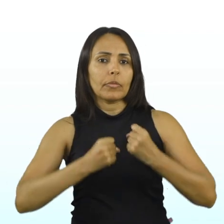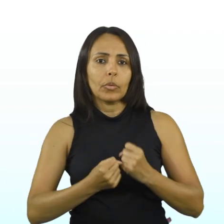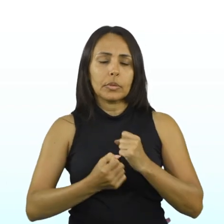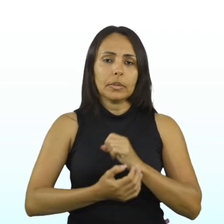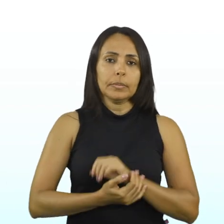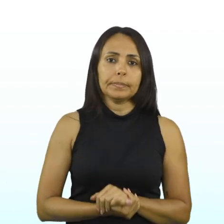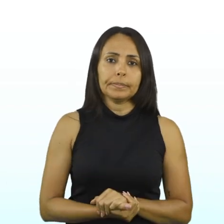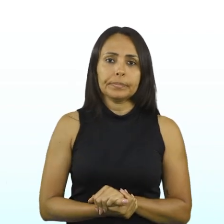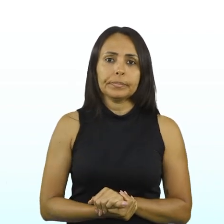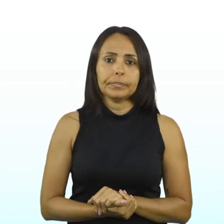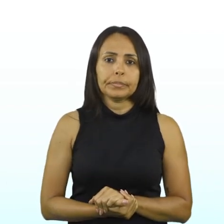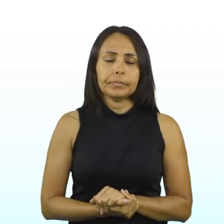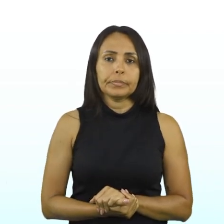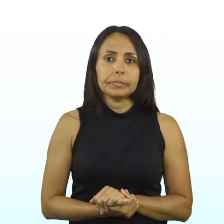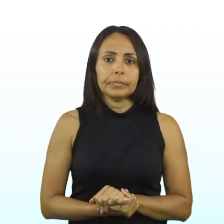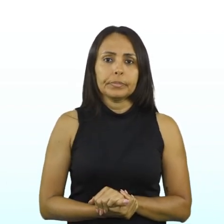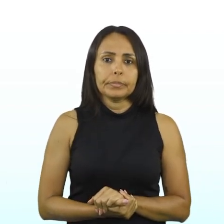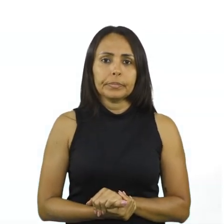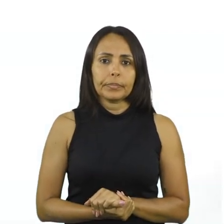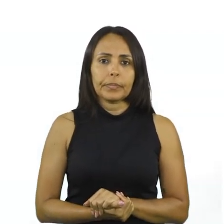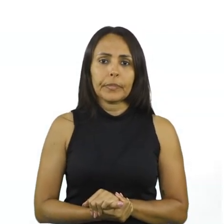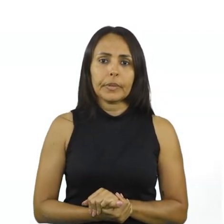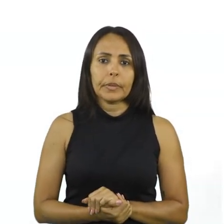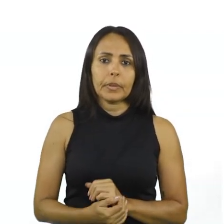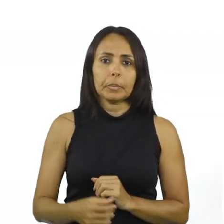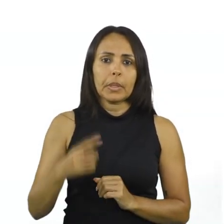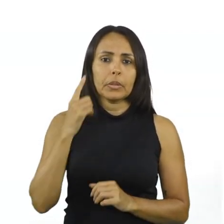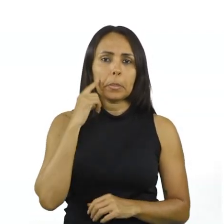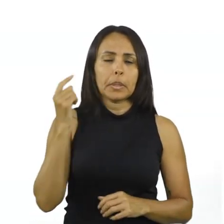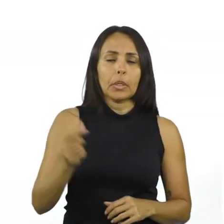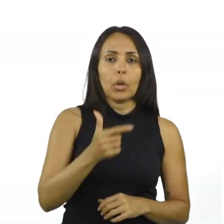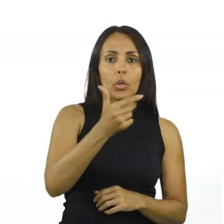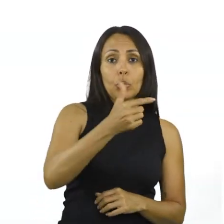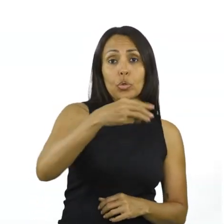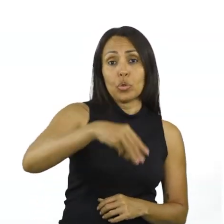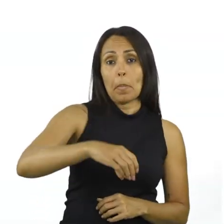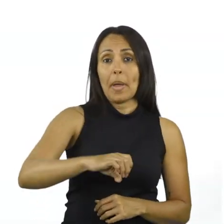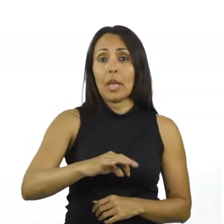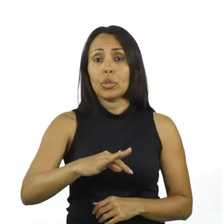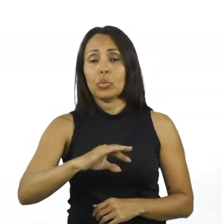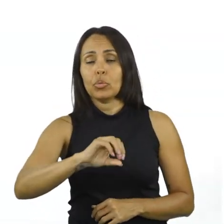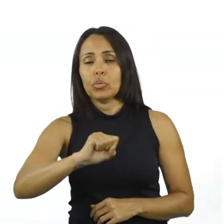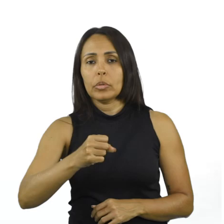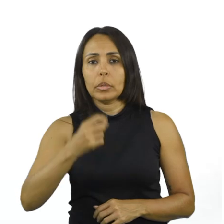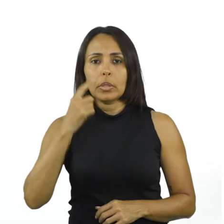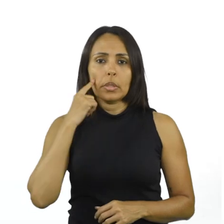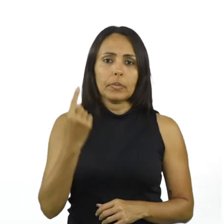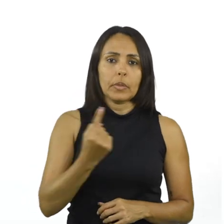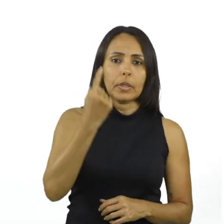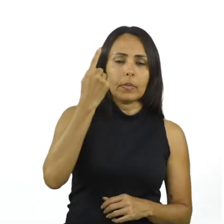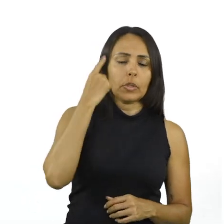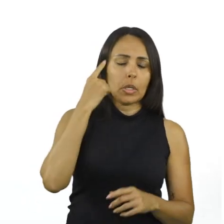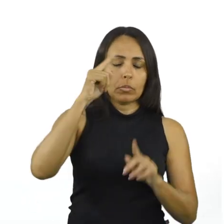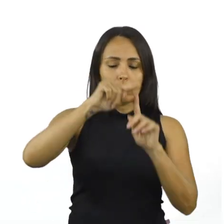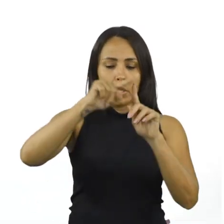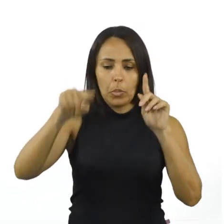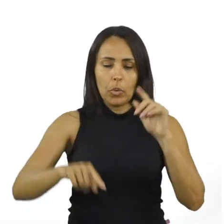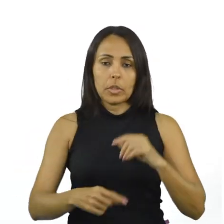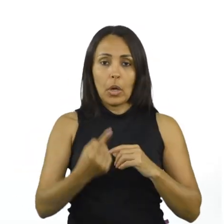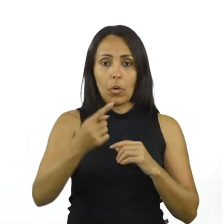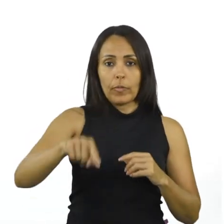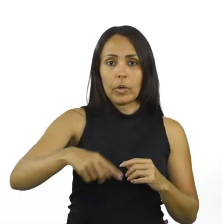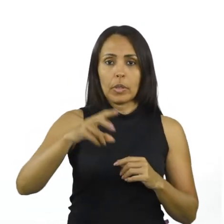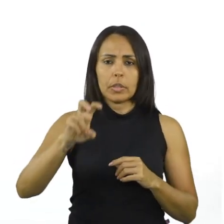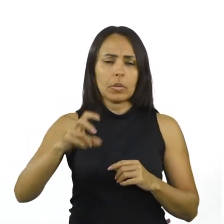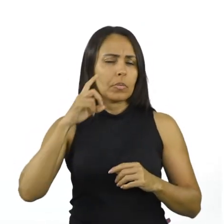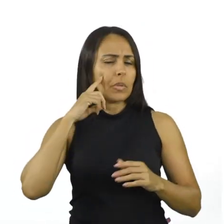força gravitacional. Vejam, mesmo ele levantando até 2 metros de altura e depois voltando a 1,5, não importa os